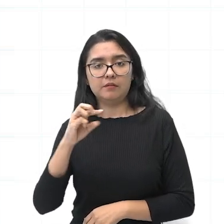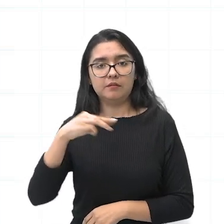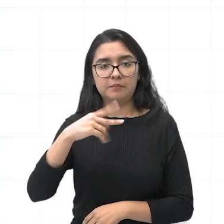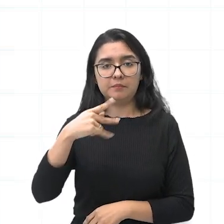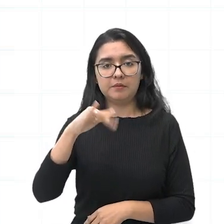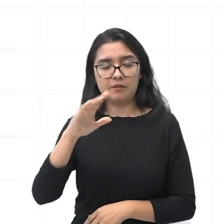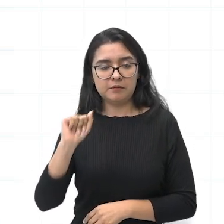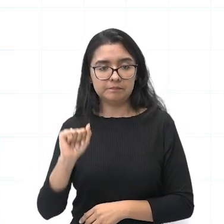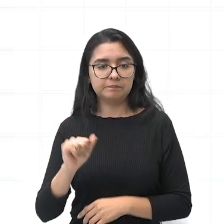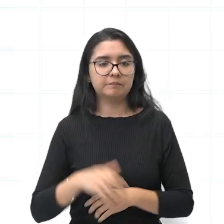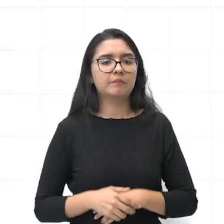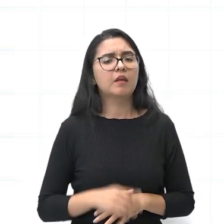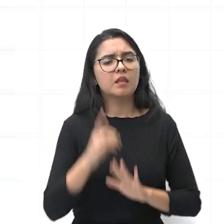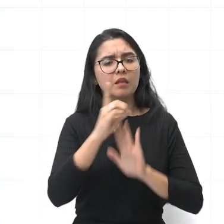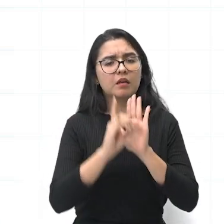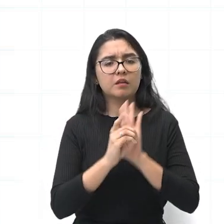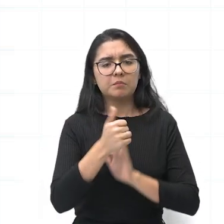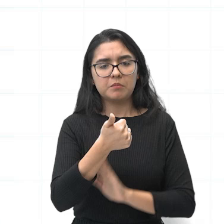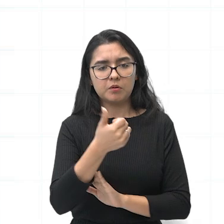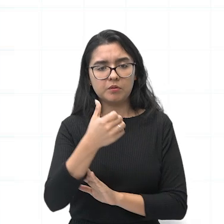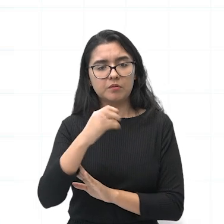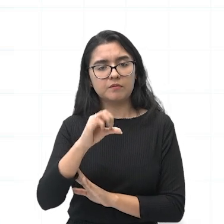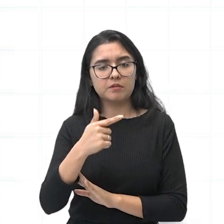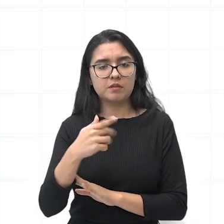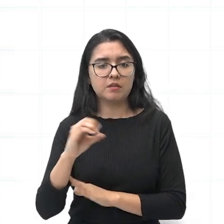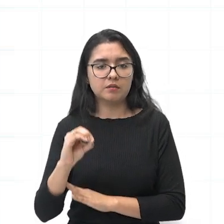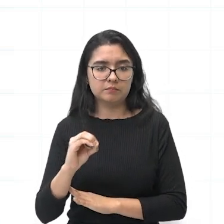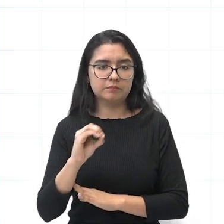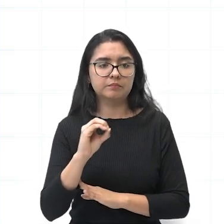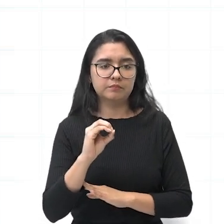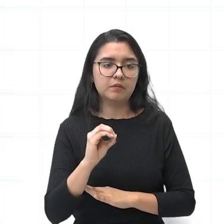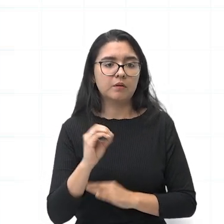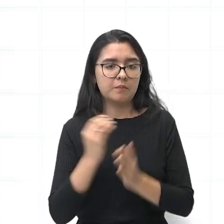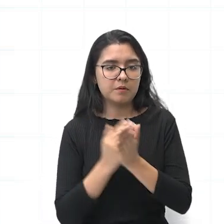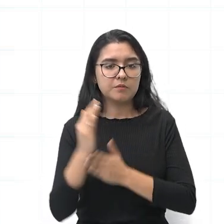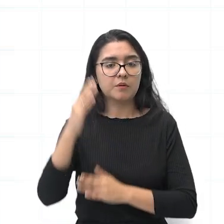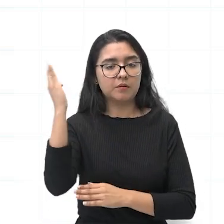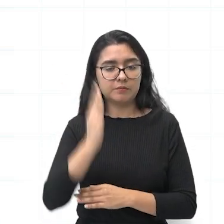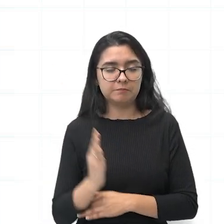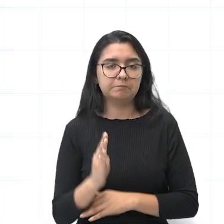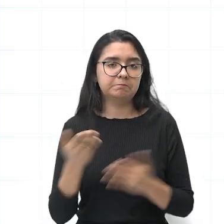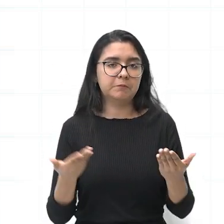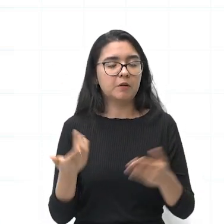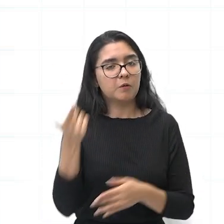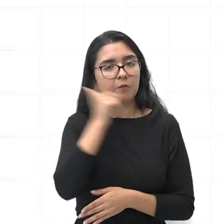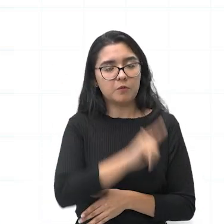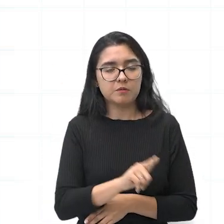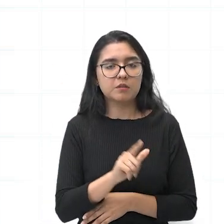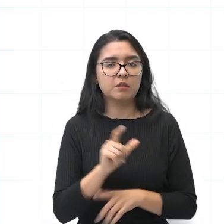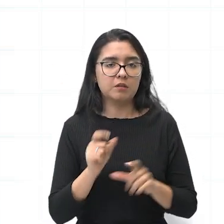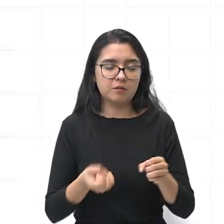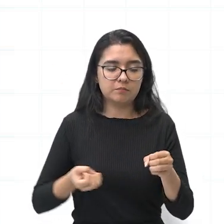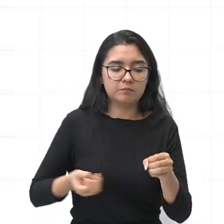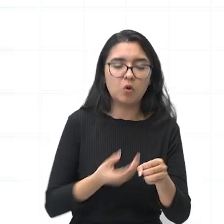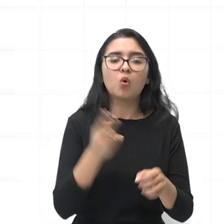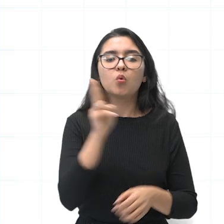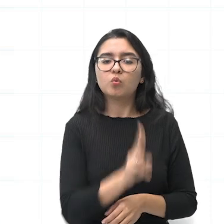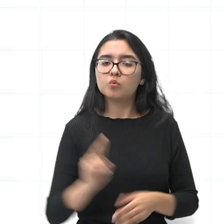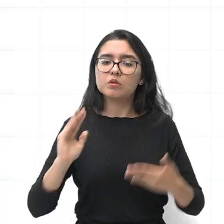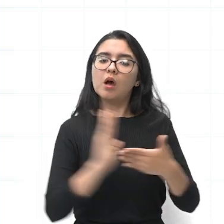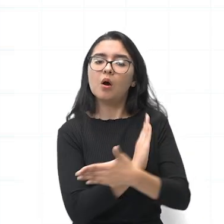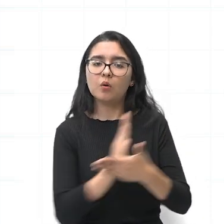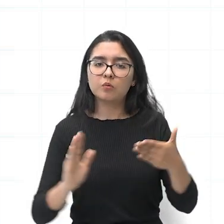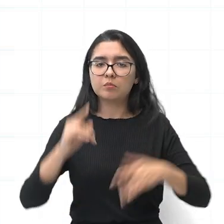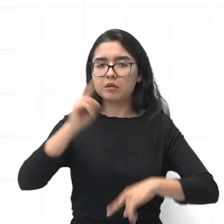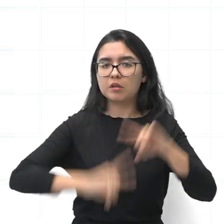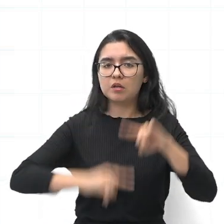1970. Para que se consiga jogar aí a bocha, utiliza-se alguns aparelhos, alguns implementos